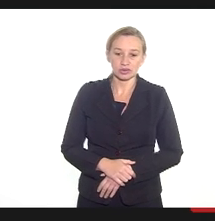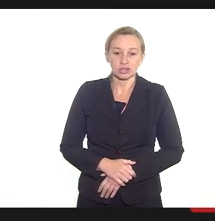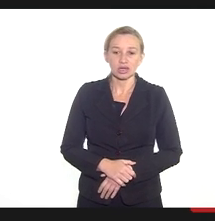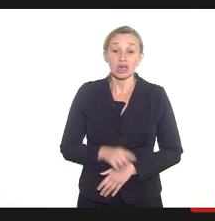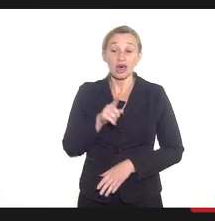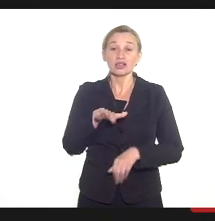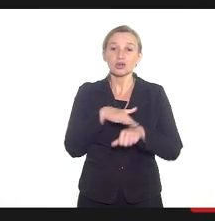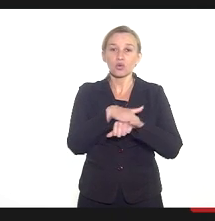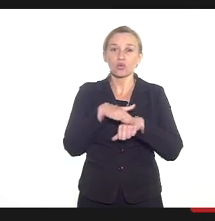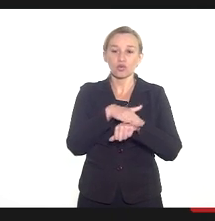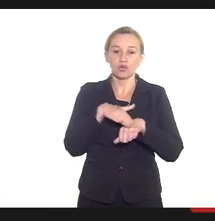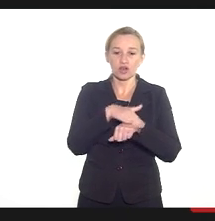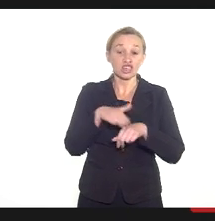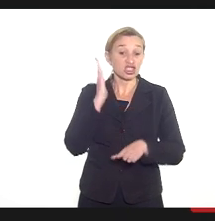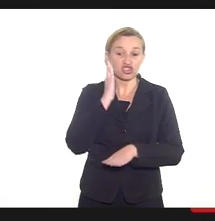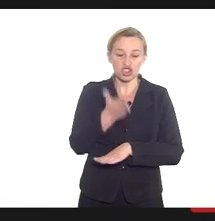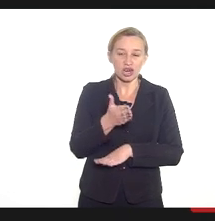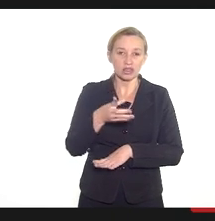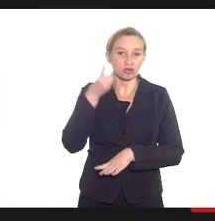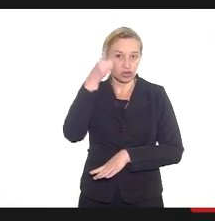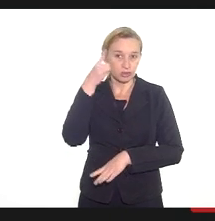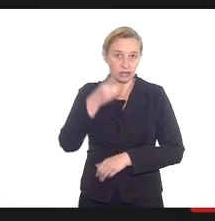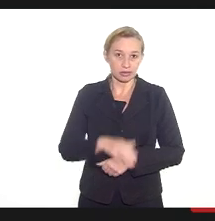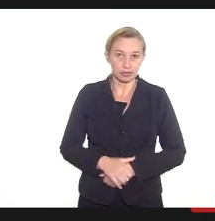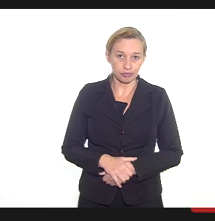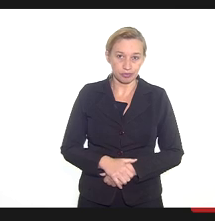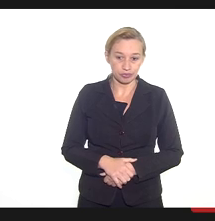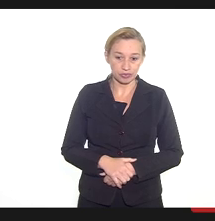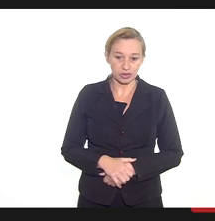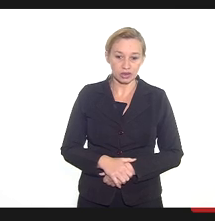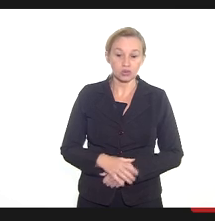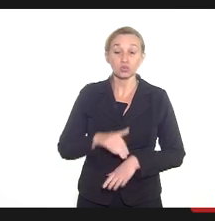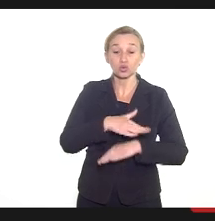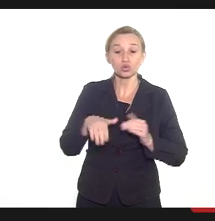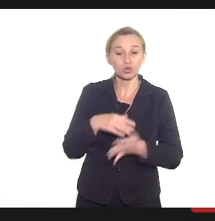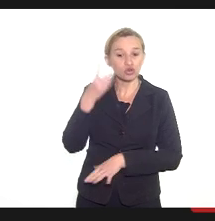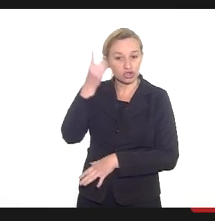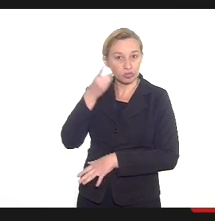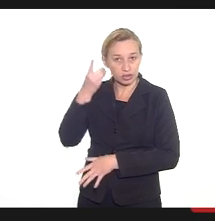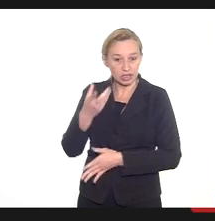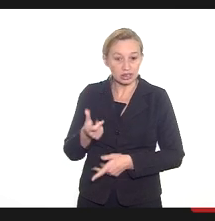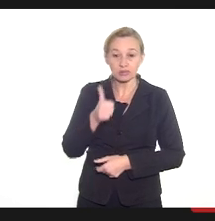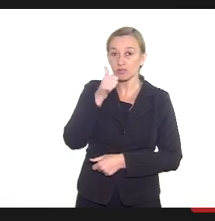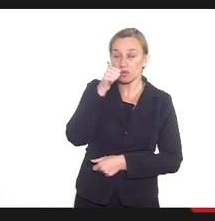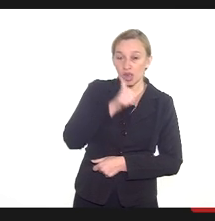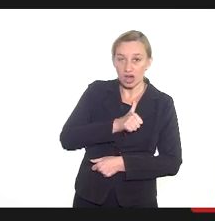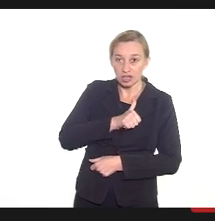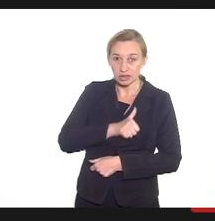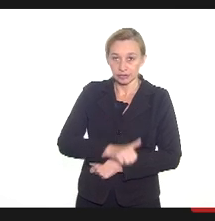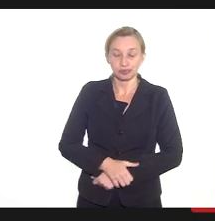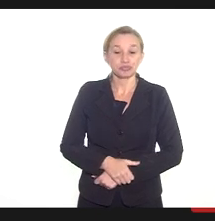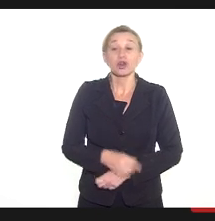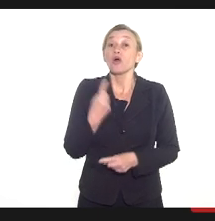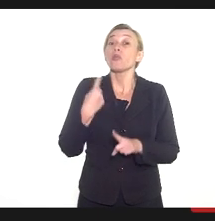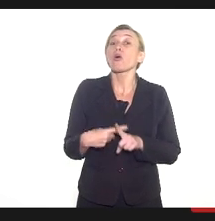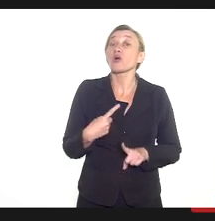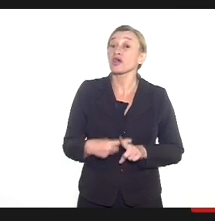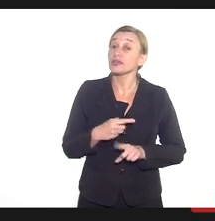essa conversa direta com os parlamentares e com as parlamentares, mulheres,